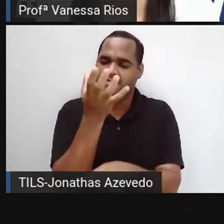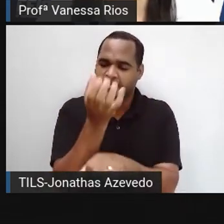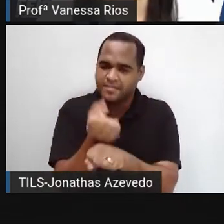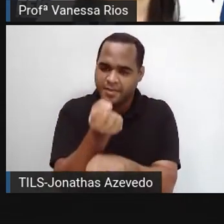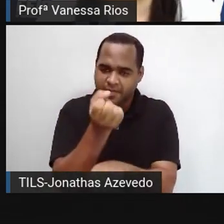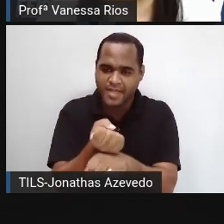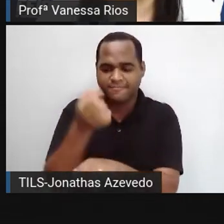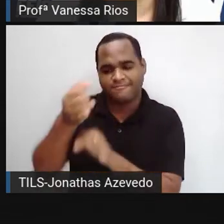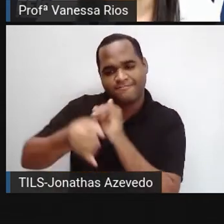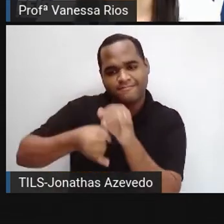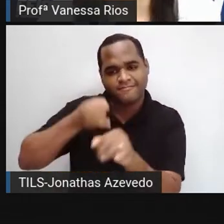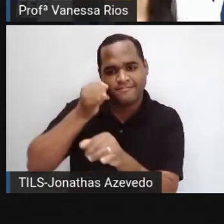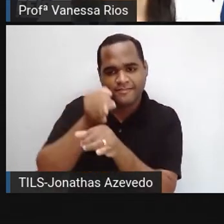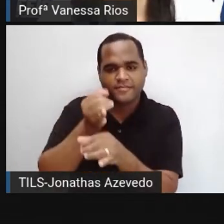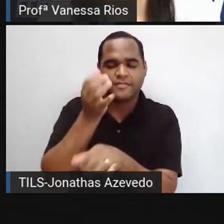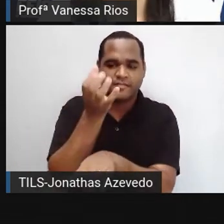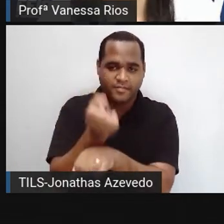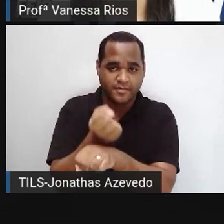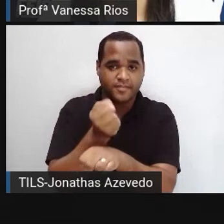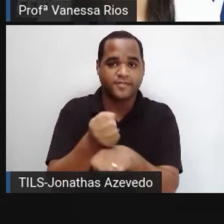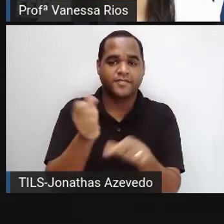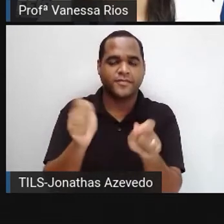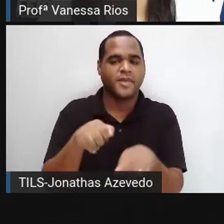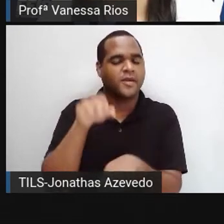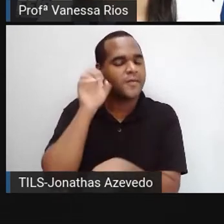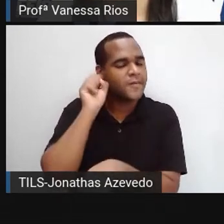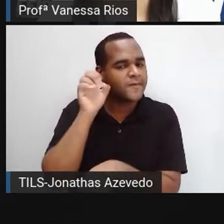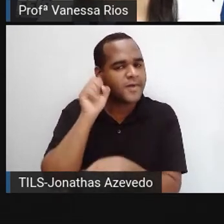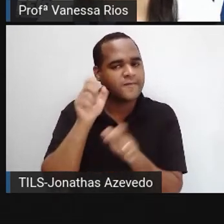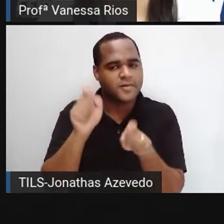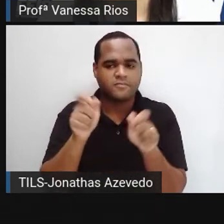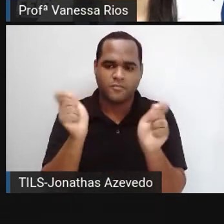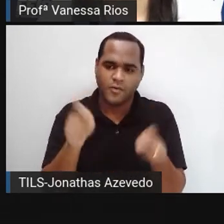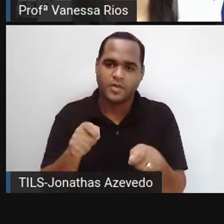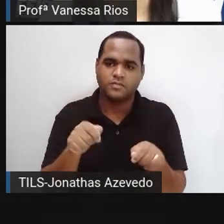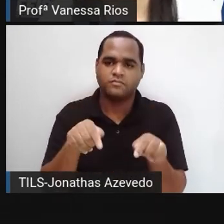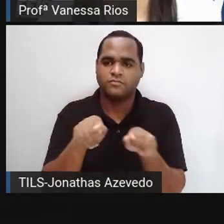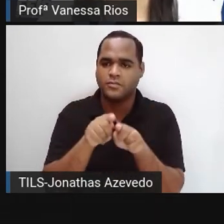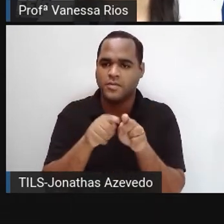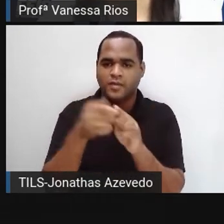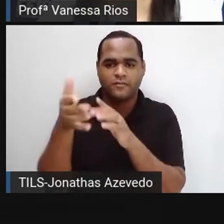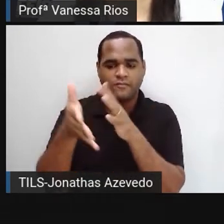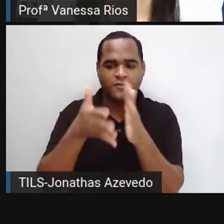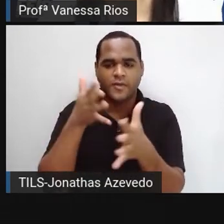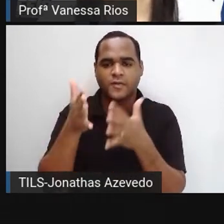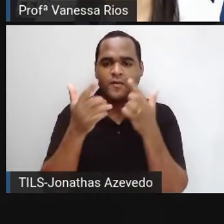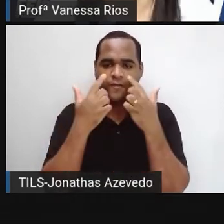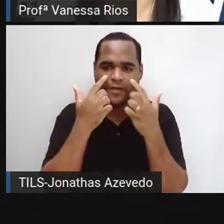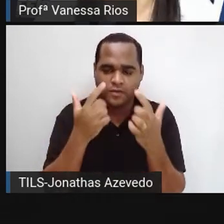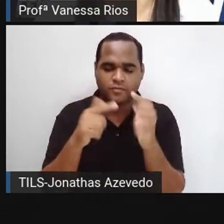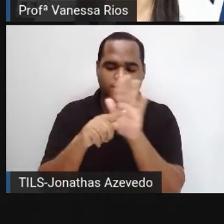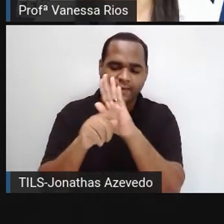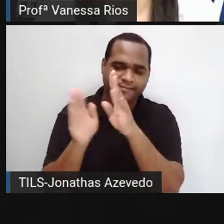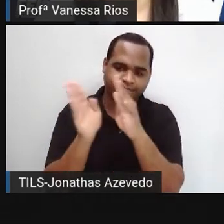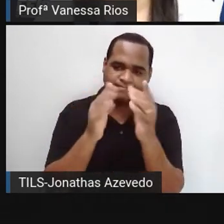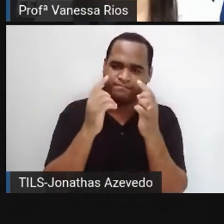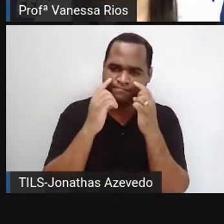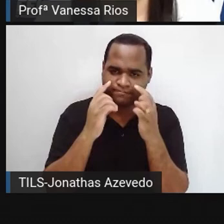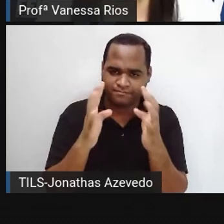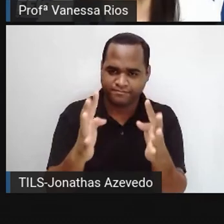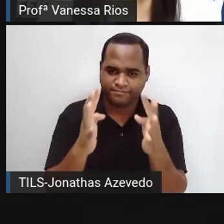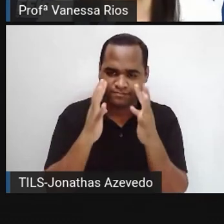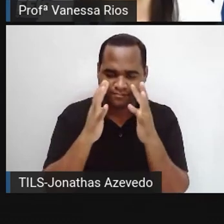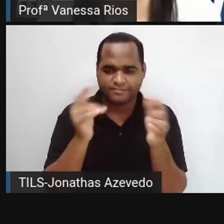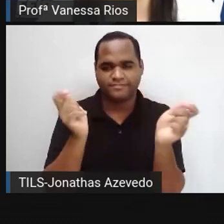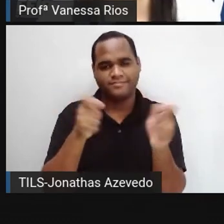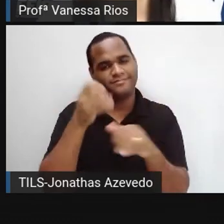da internet e possamos ouvi-las sempre que sentir vontade. E aí a gente já sabe que ouvir música é tudo